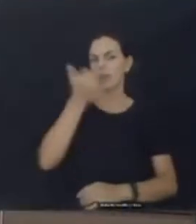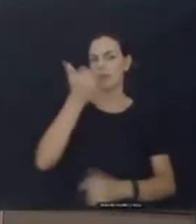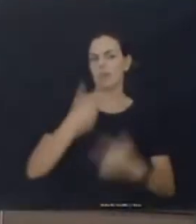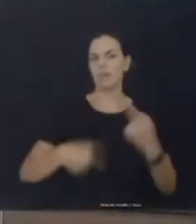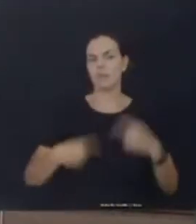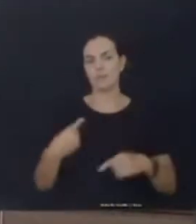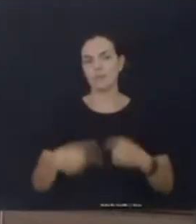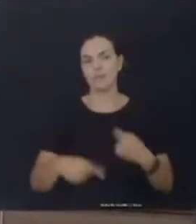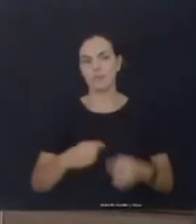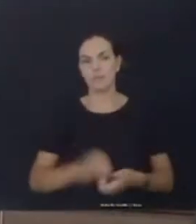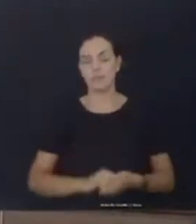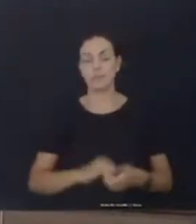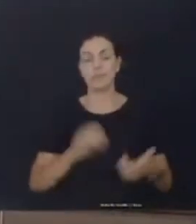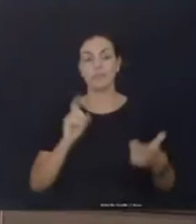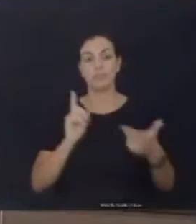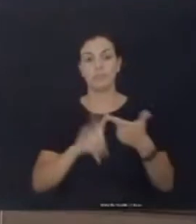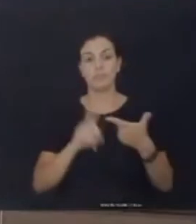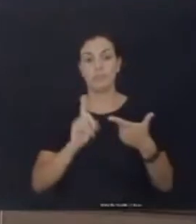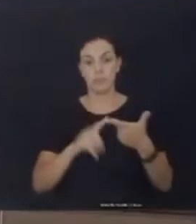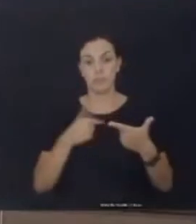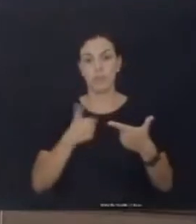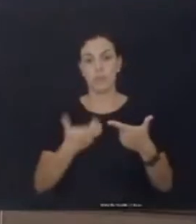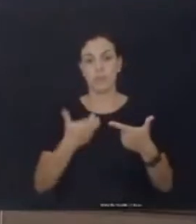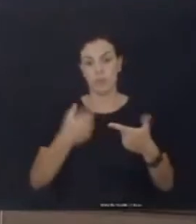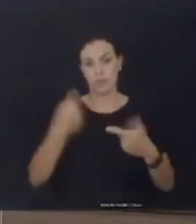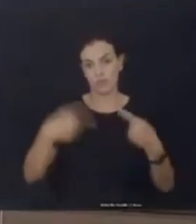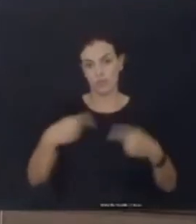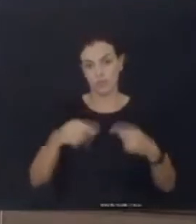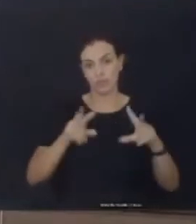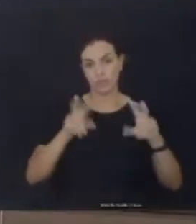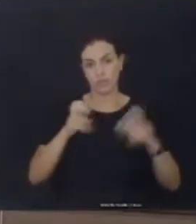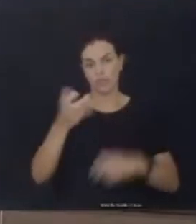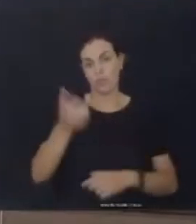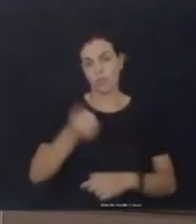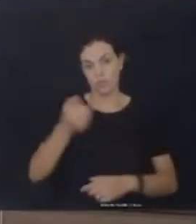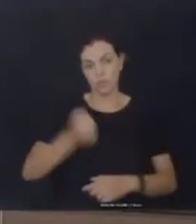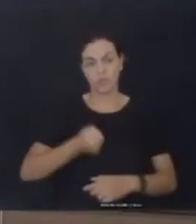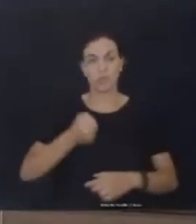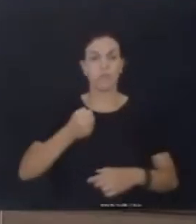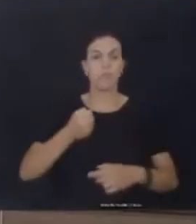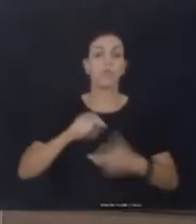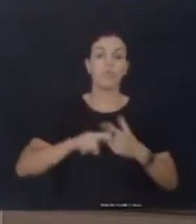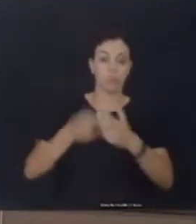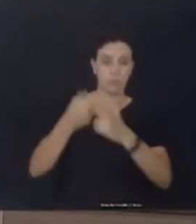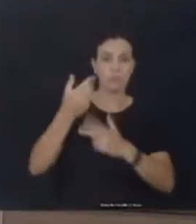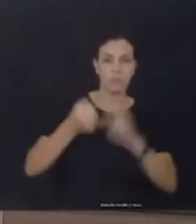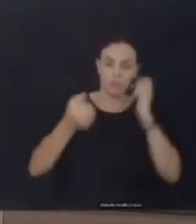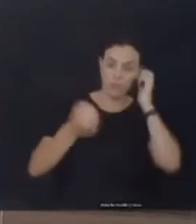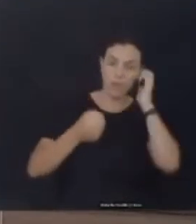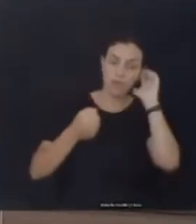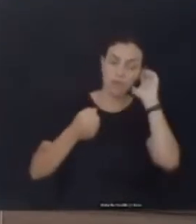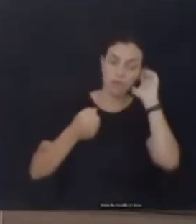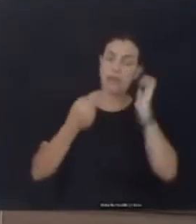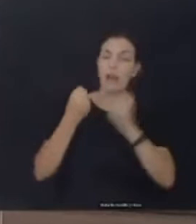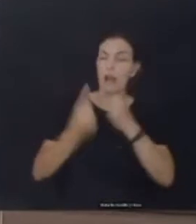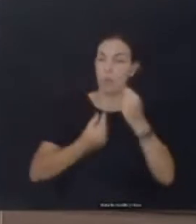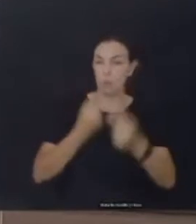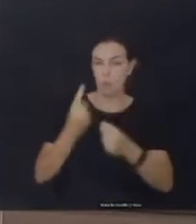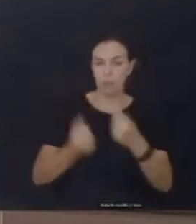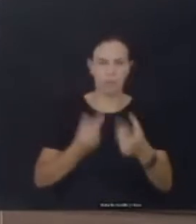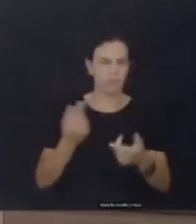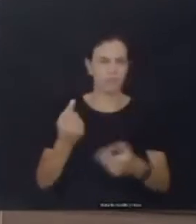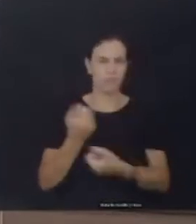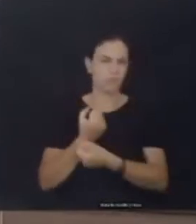Segundo ponto que quero discutir da reforma da Previdência. Algumas questões são inqualificáveis. Não é possível que